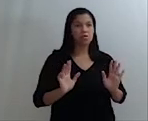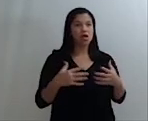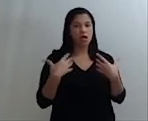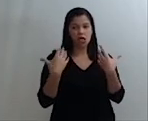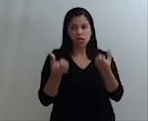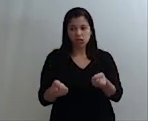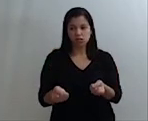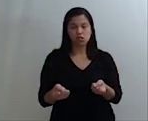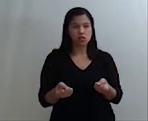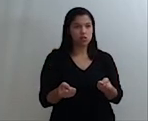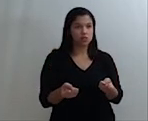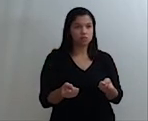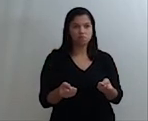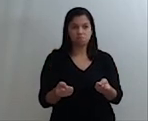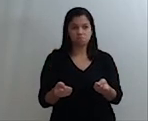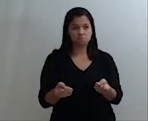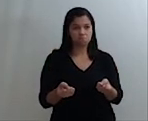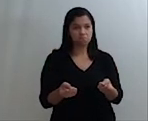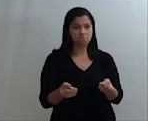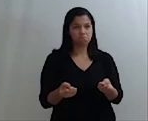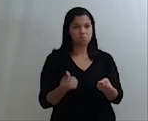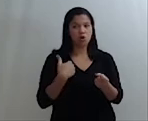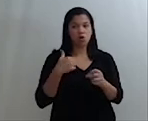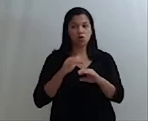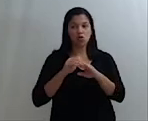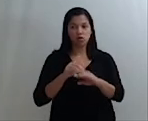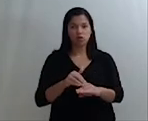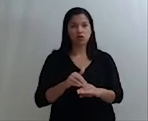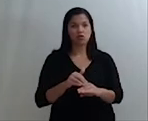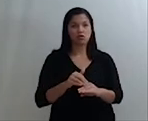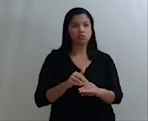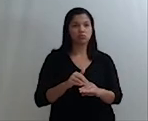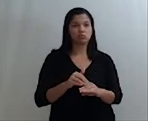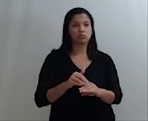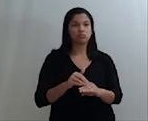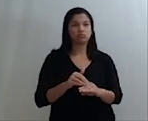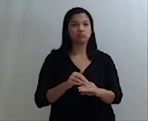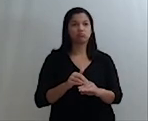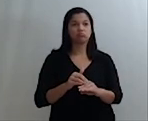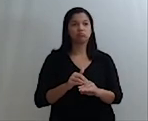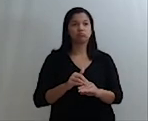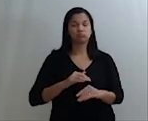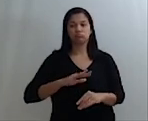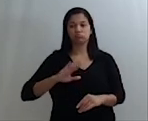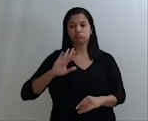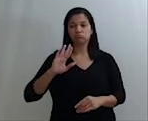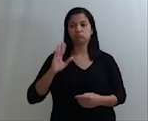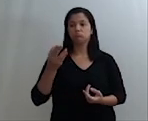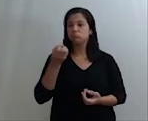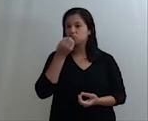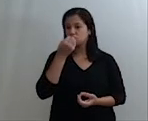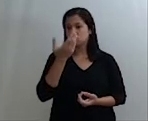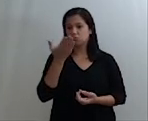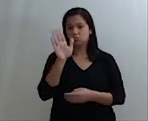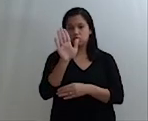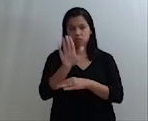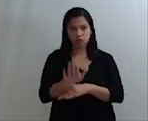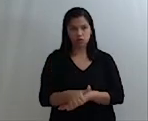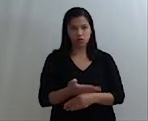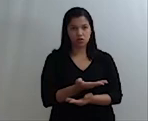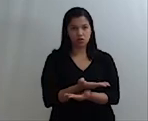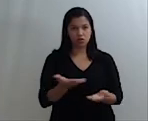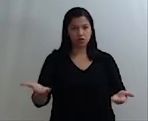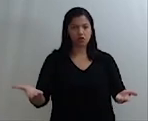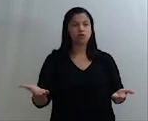com essa orientação do relator excelência inicialmente uma boa tarde aos ministros